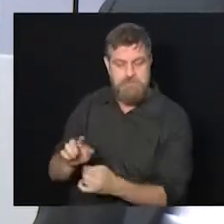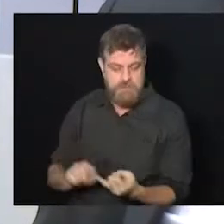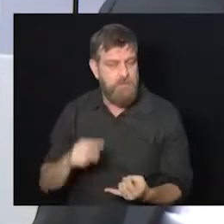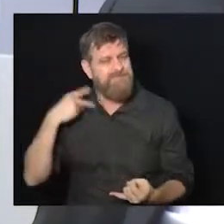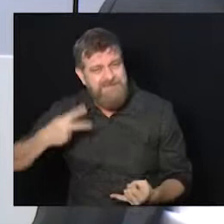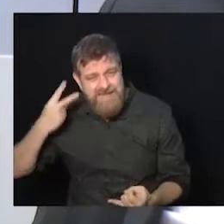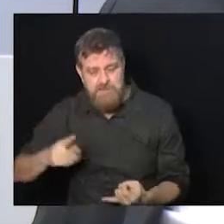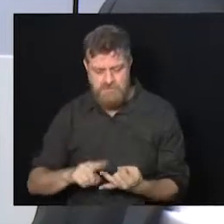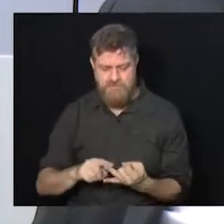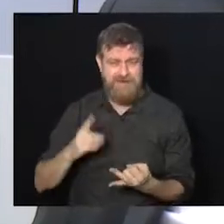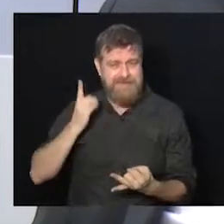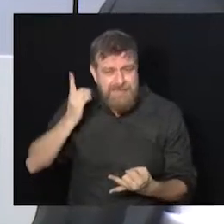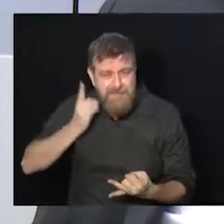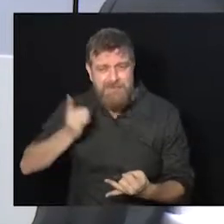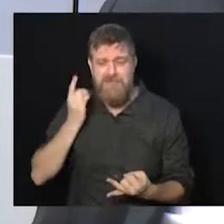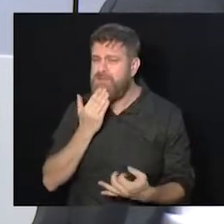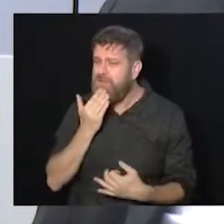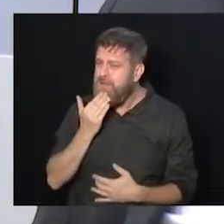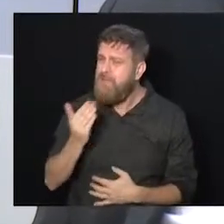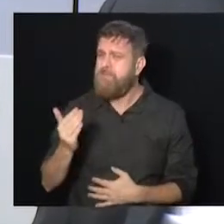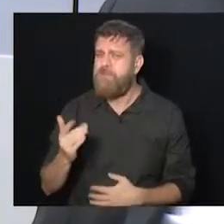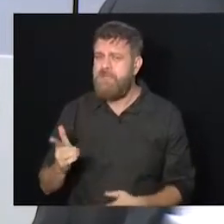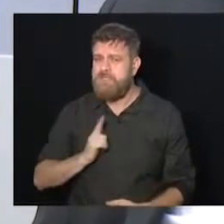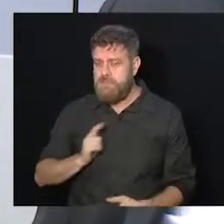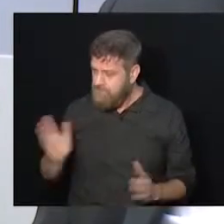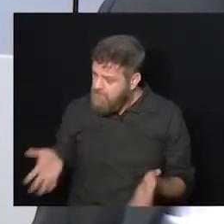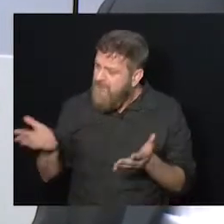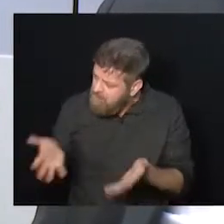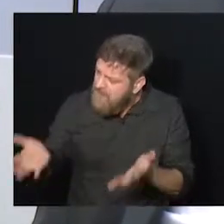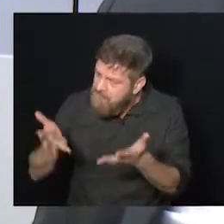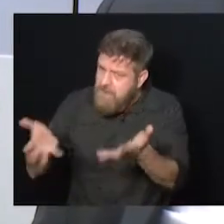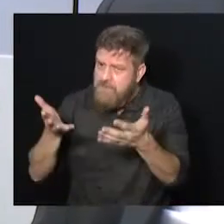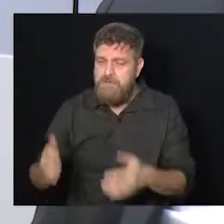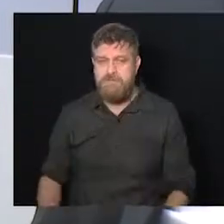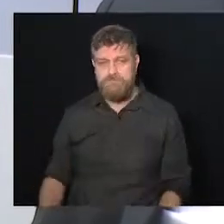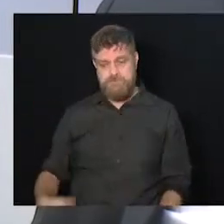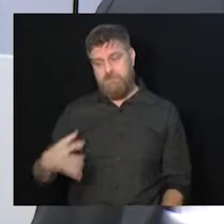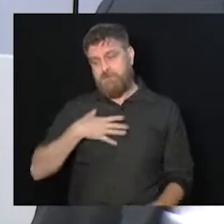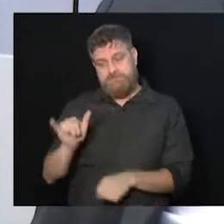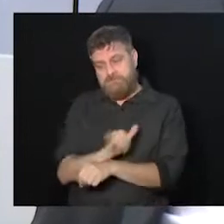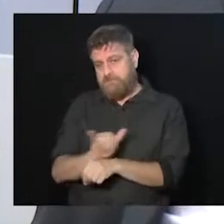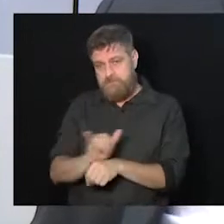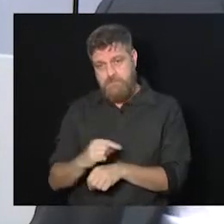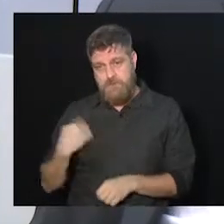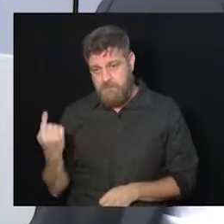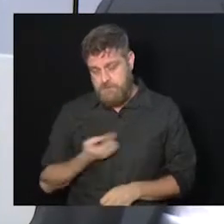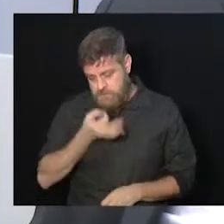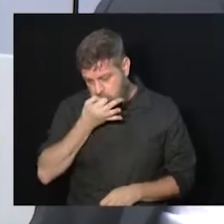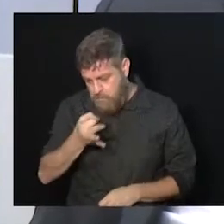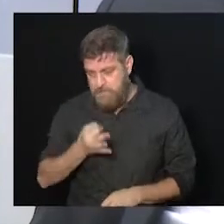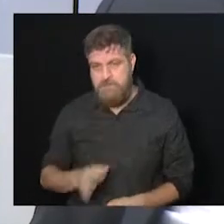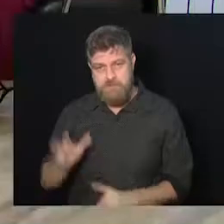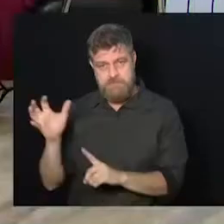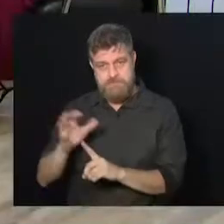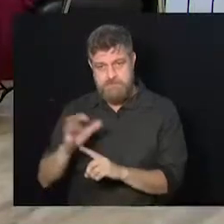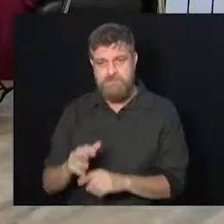chega no seu deputado, pede, né, estimula. Eu acho que essas são formas de participar. E